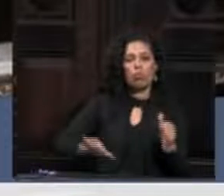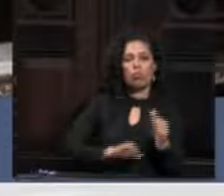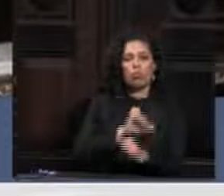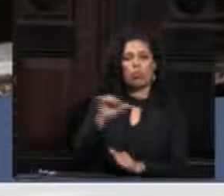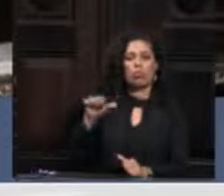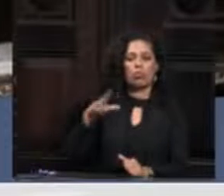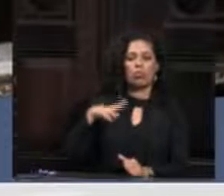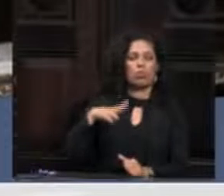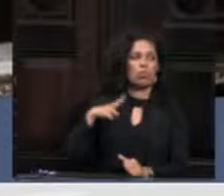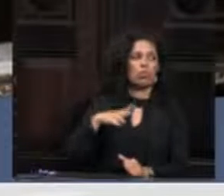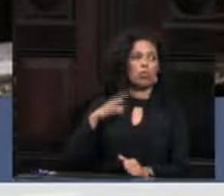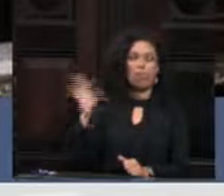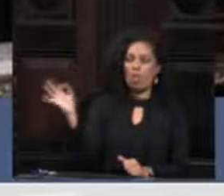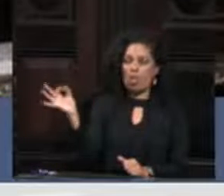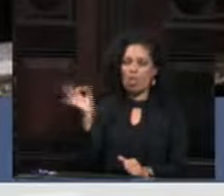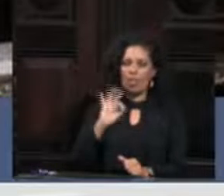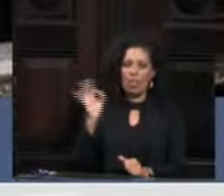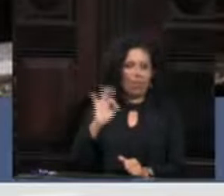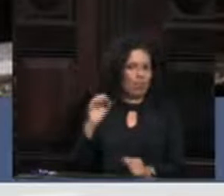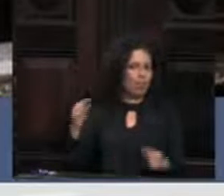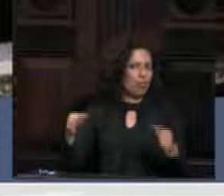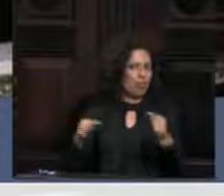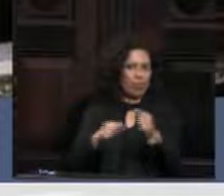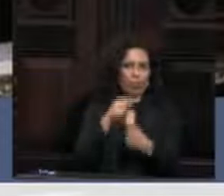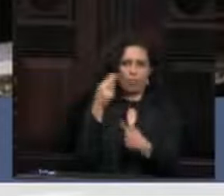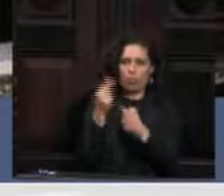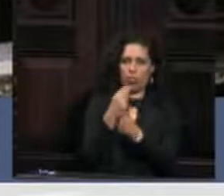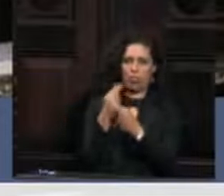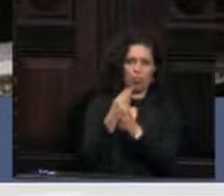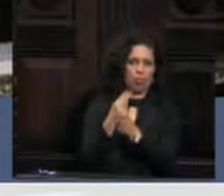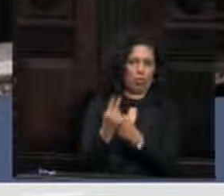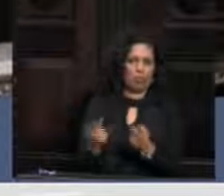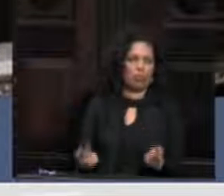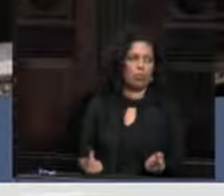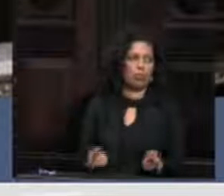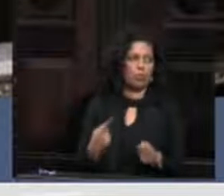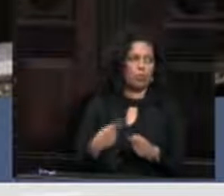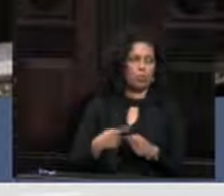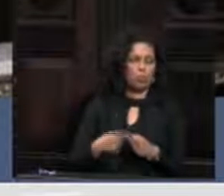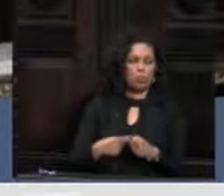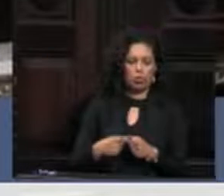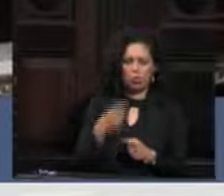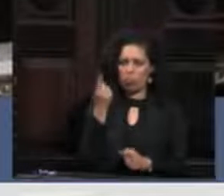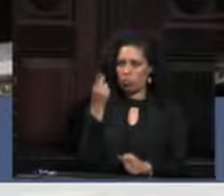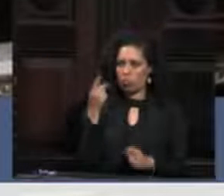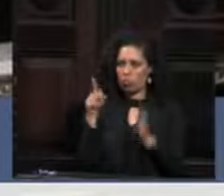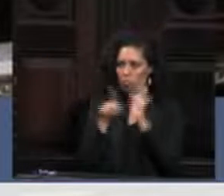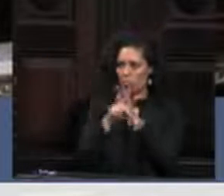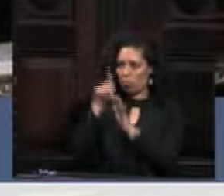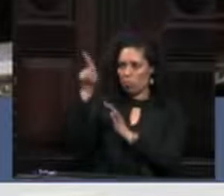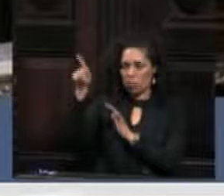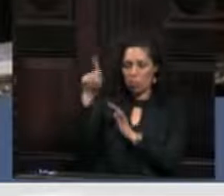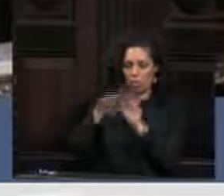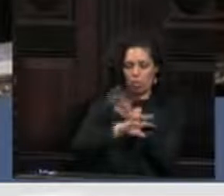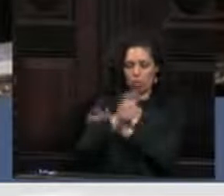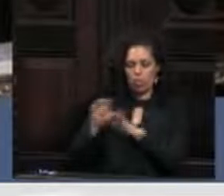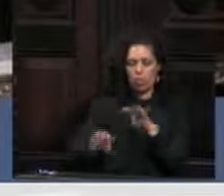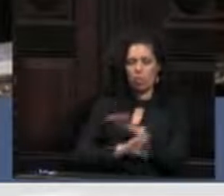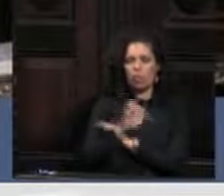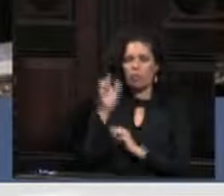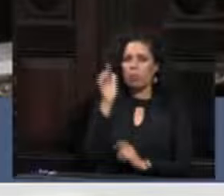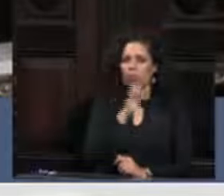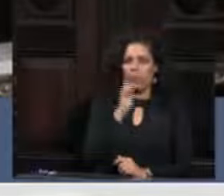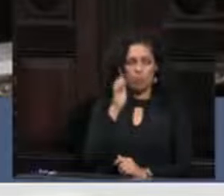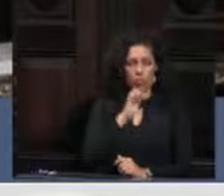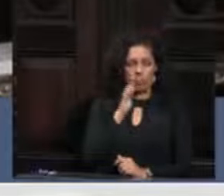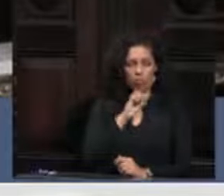nada vinculado ao pagamento do empréstimo. Porque se as ações da SEDAI representassem exclusivamente